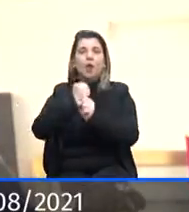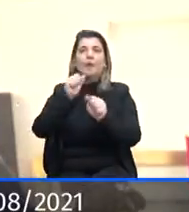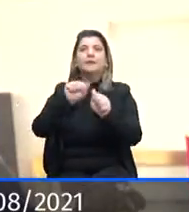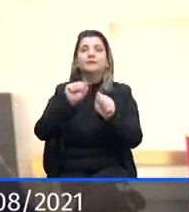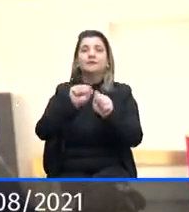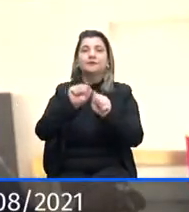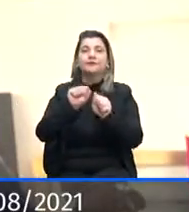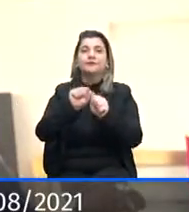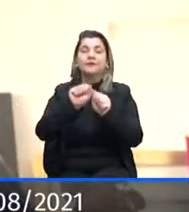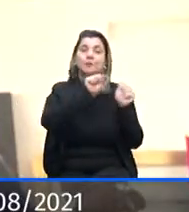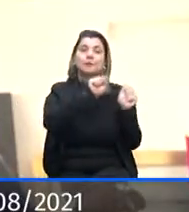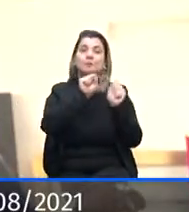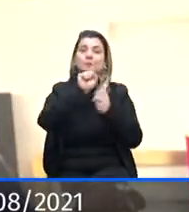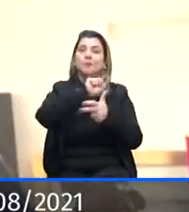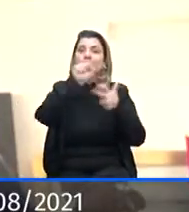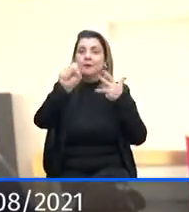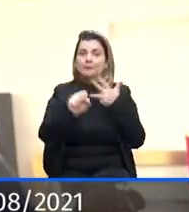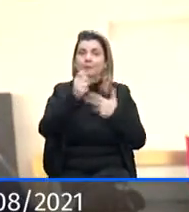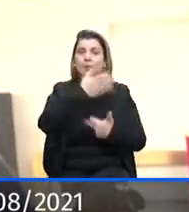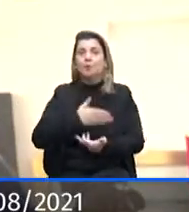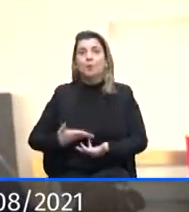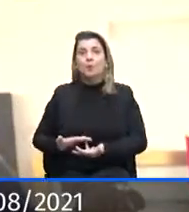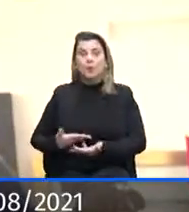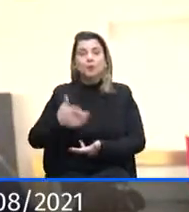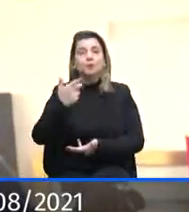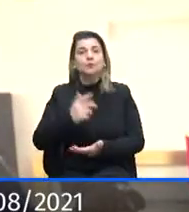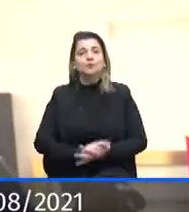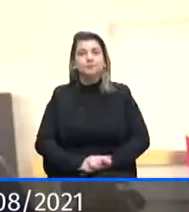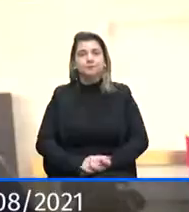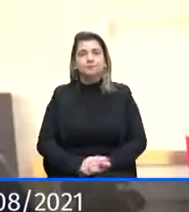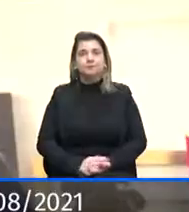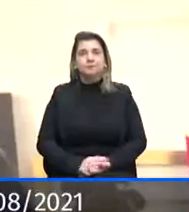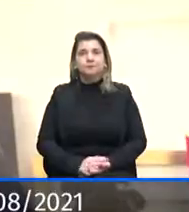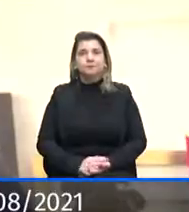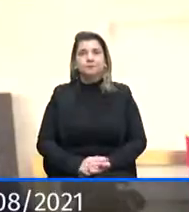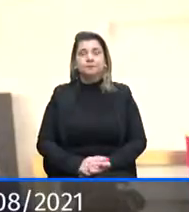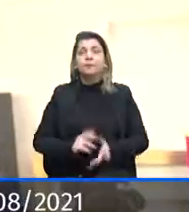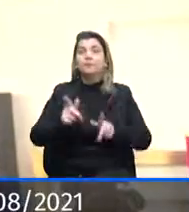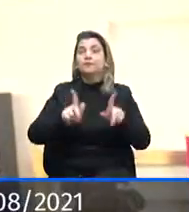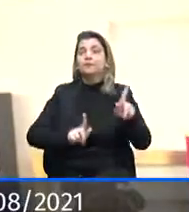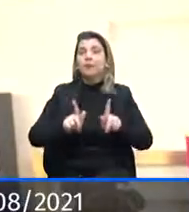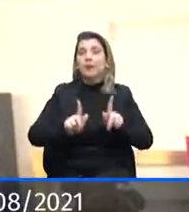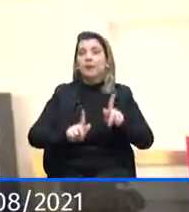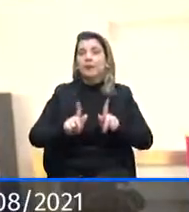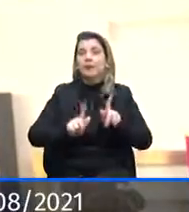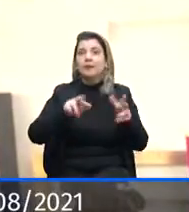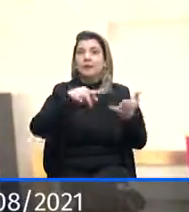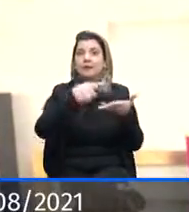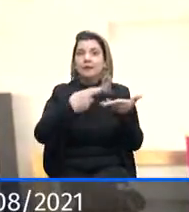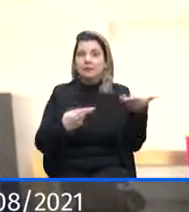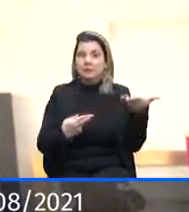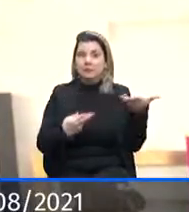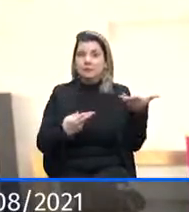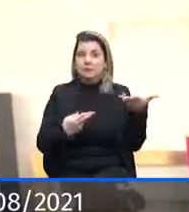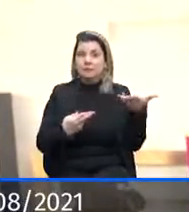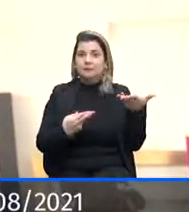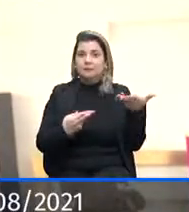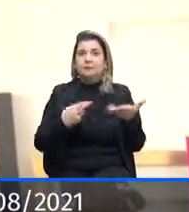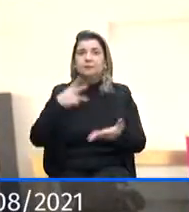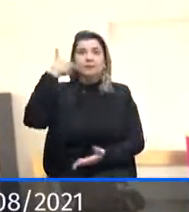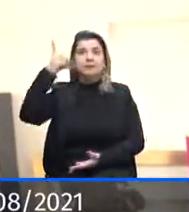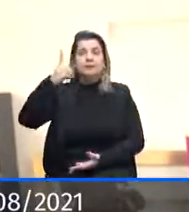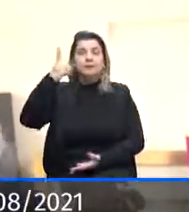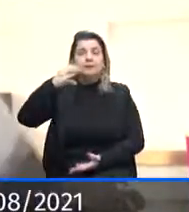poder público e da outras providências. Alguém deseja relatar? Deputado